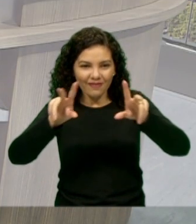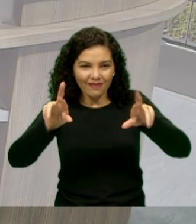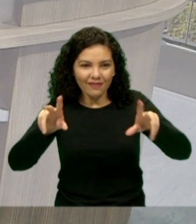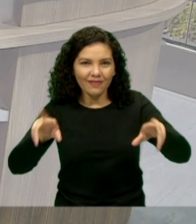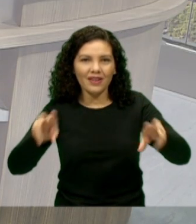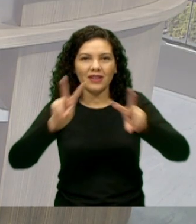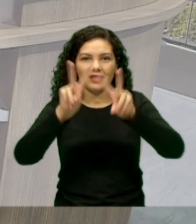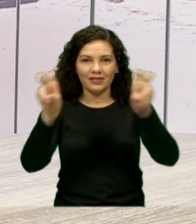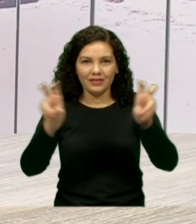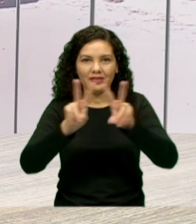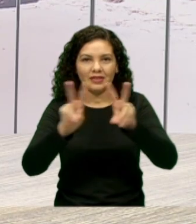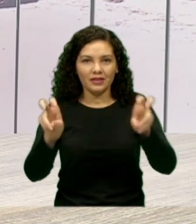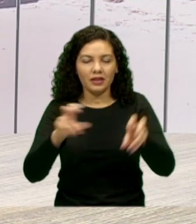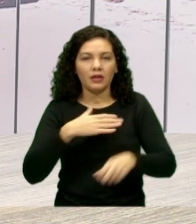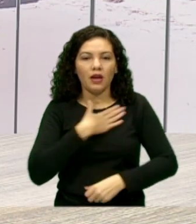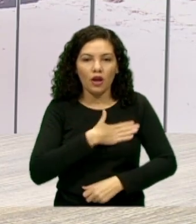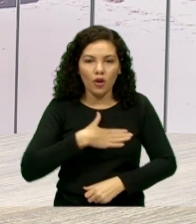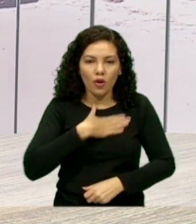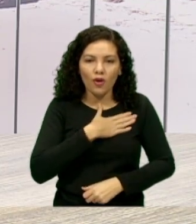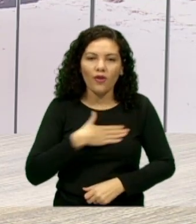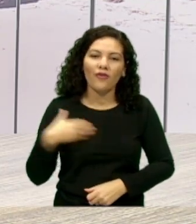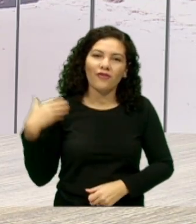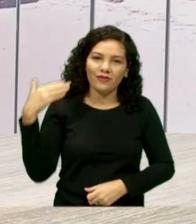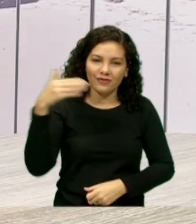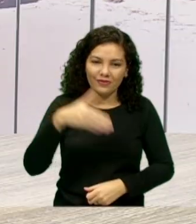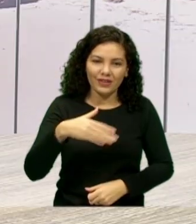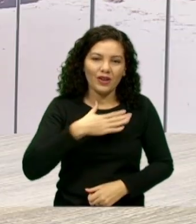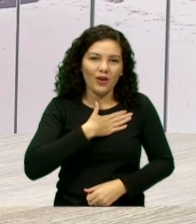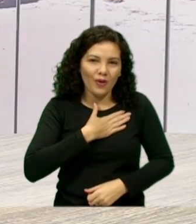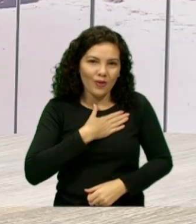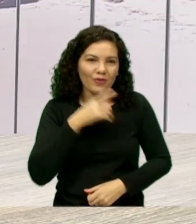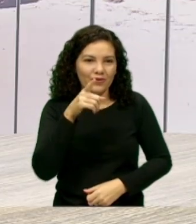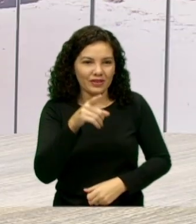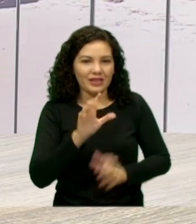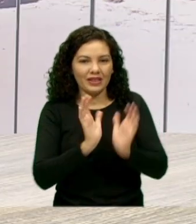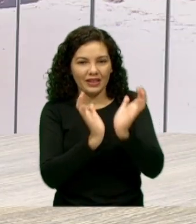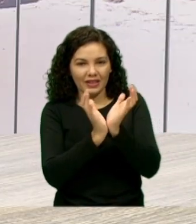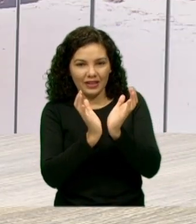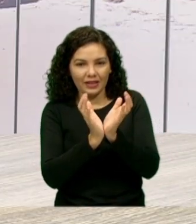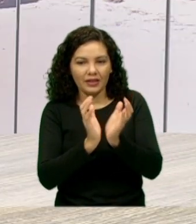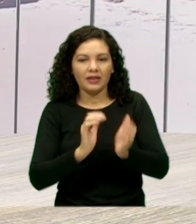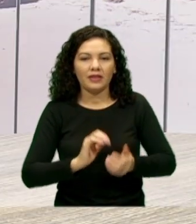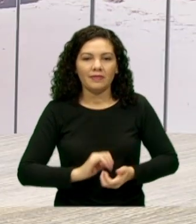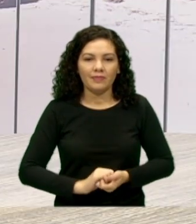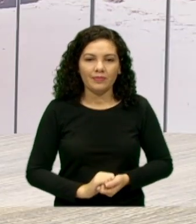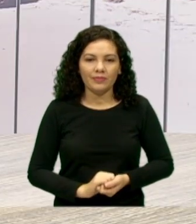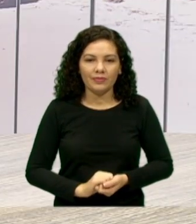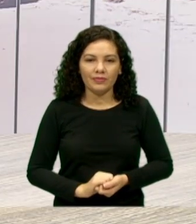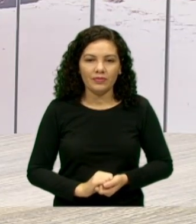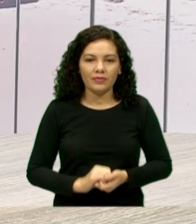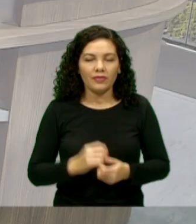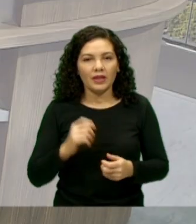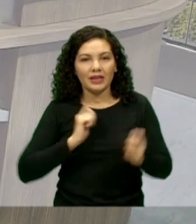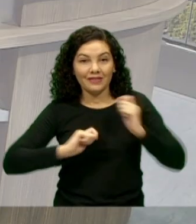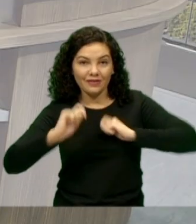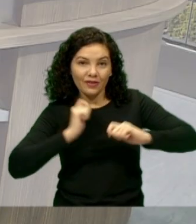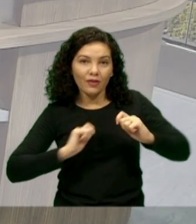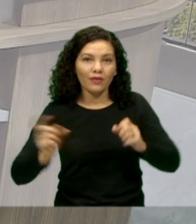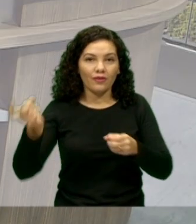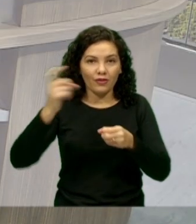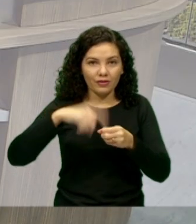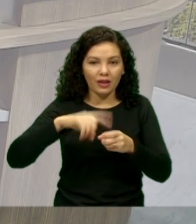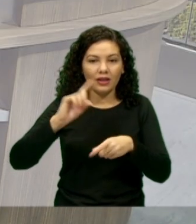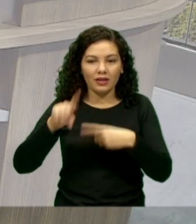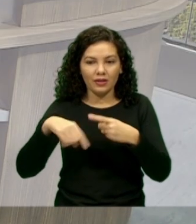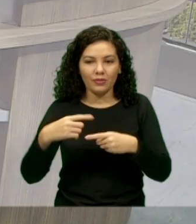de assuntos. E eu gosto muito de vir aqui, adoro você, a tua equipe, e esperamos voltar. E acho que daqui a pouco